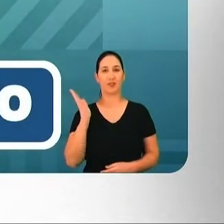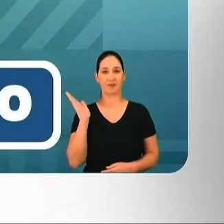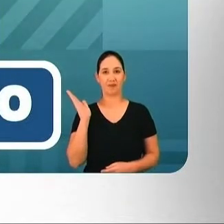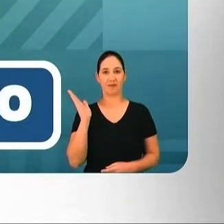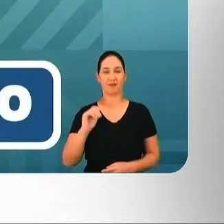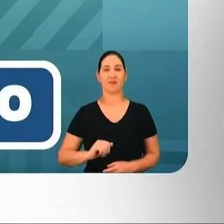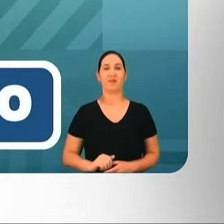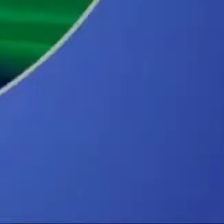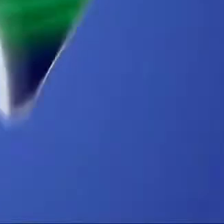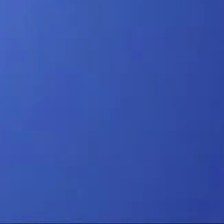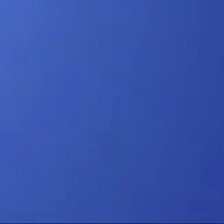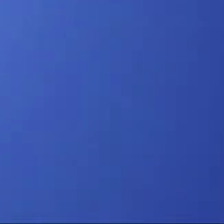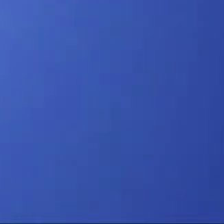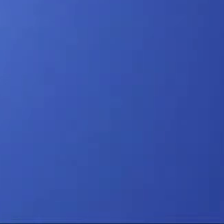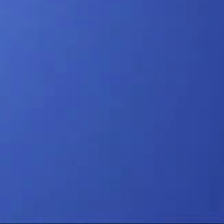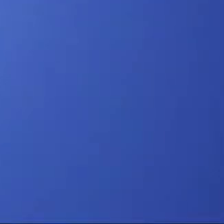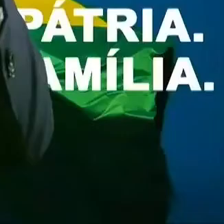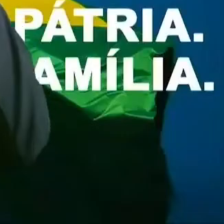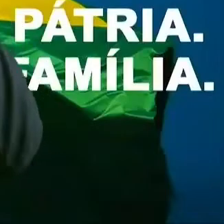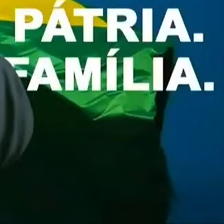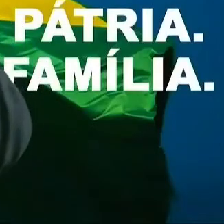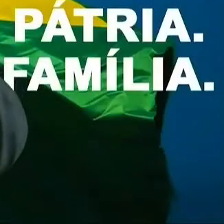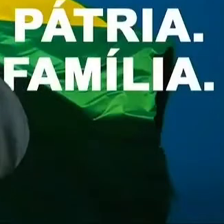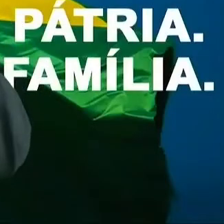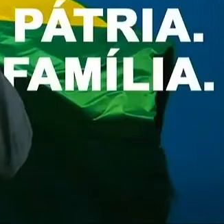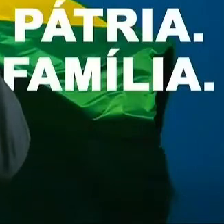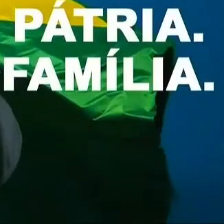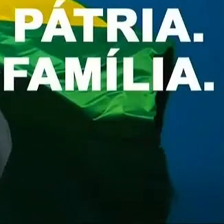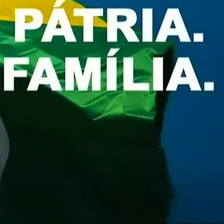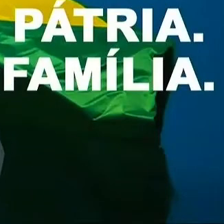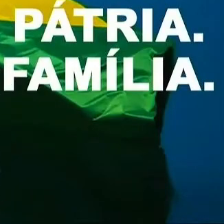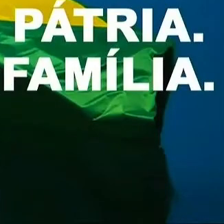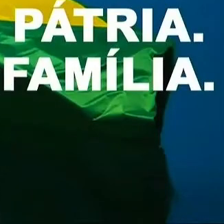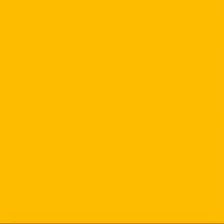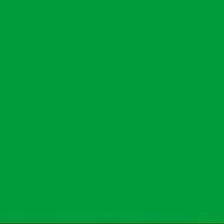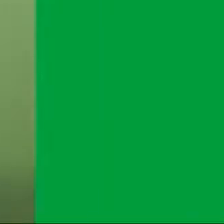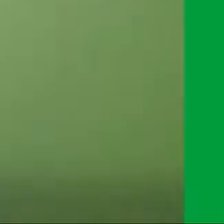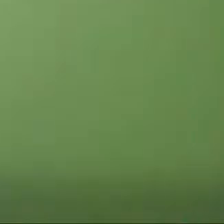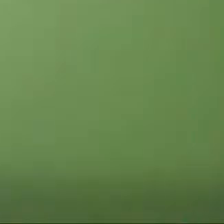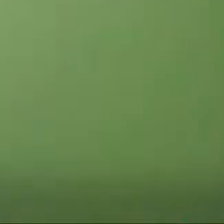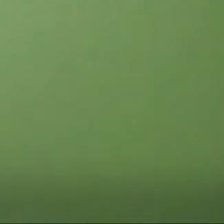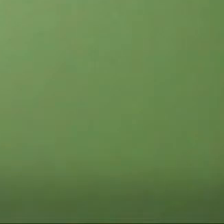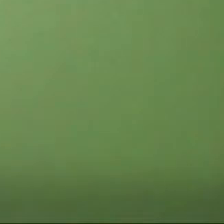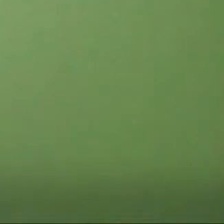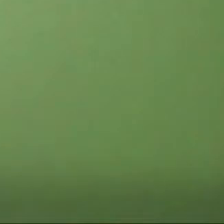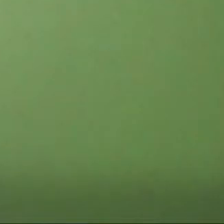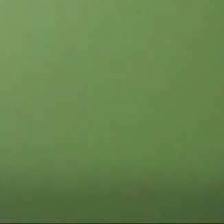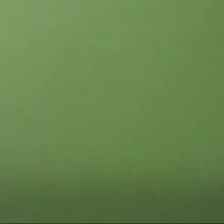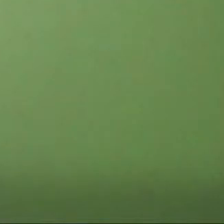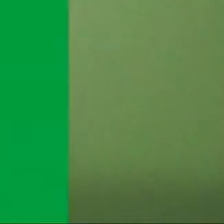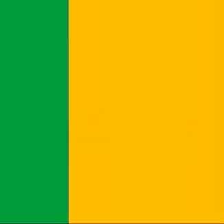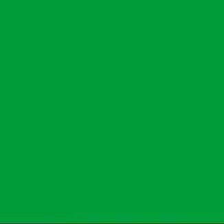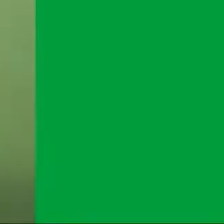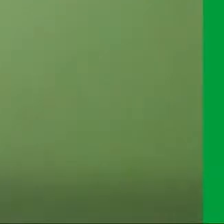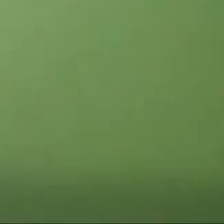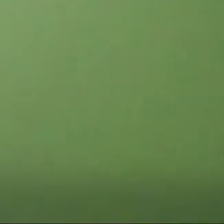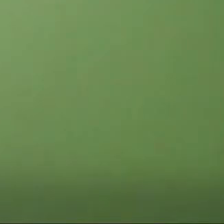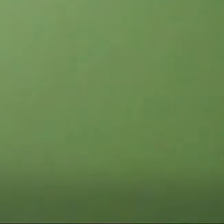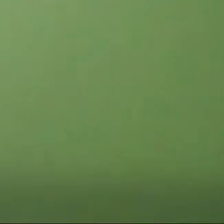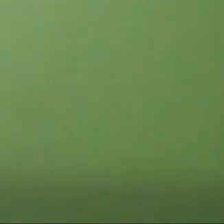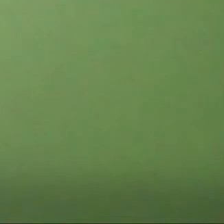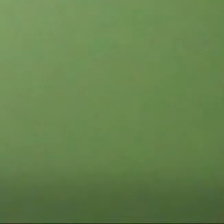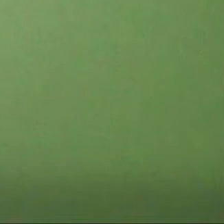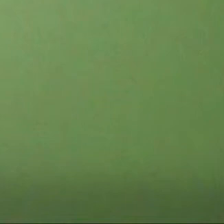estadual 15150. Vote 14. Vote PTB. Vote 14. Vote doutor Amorim, 14122. Cris